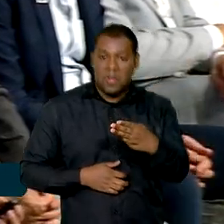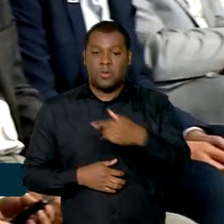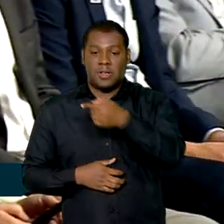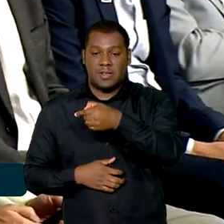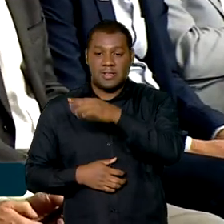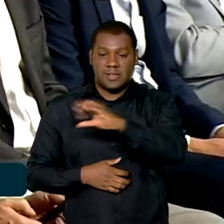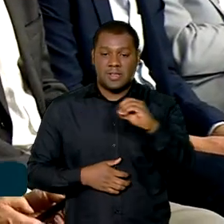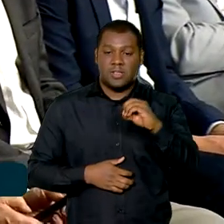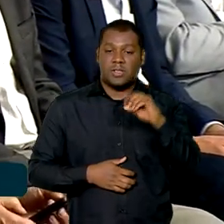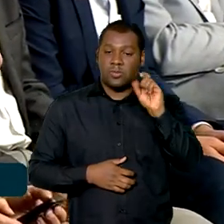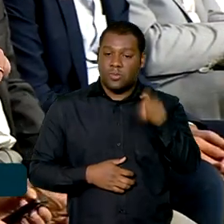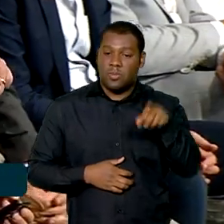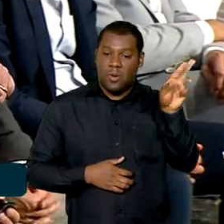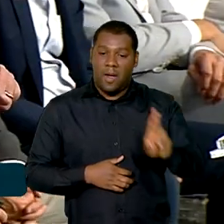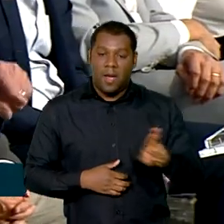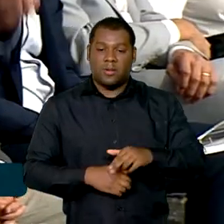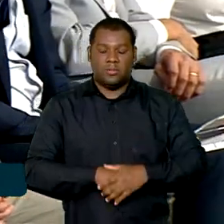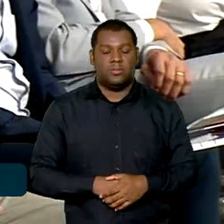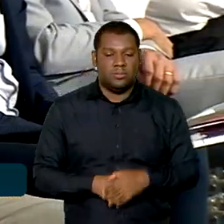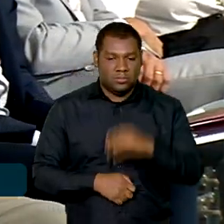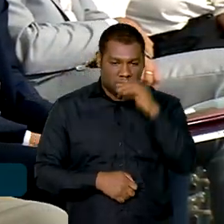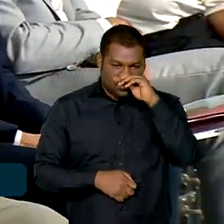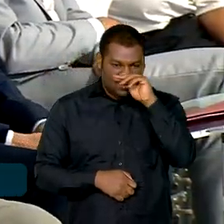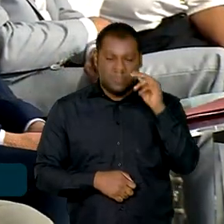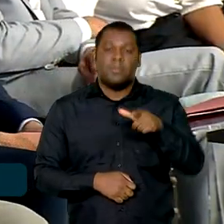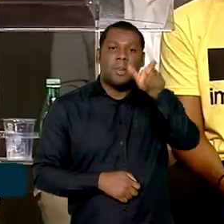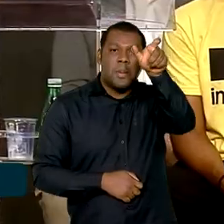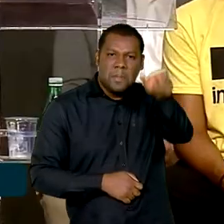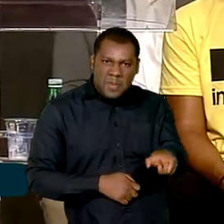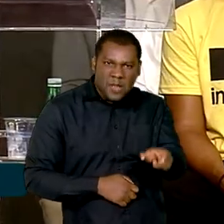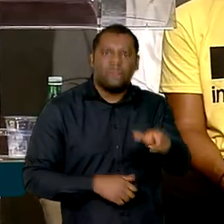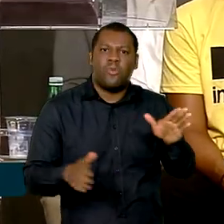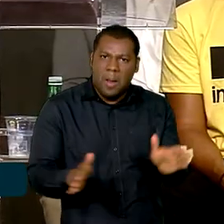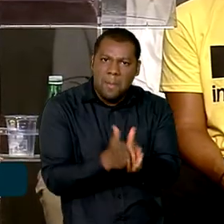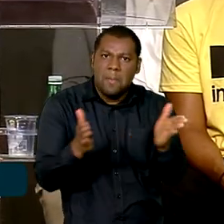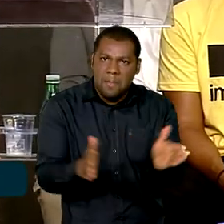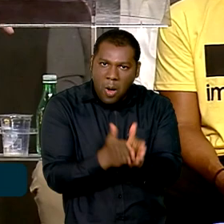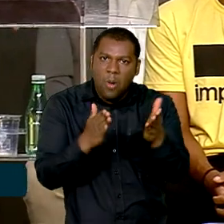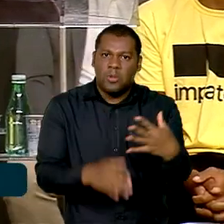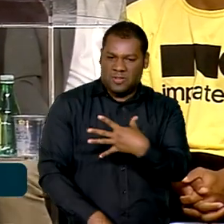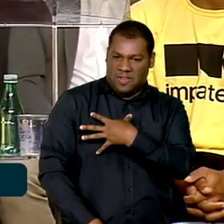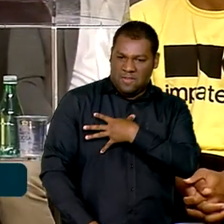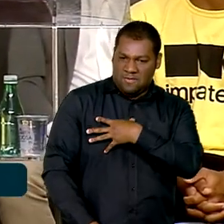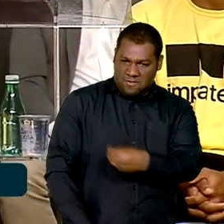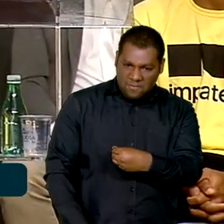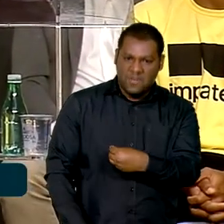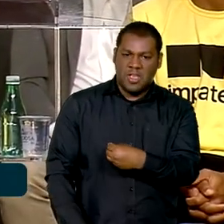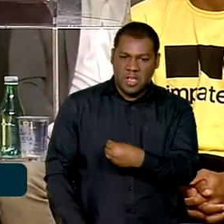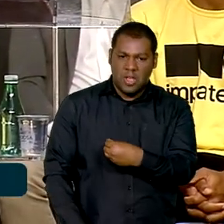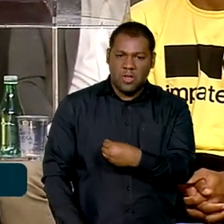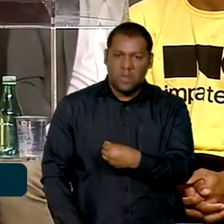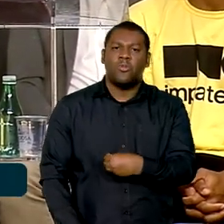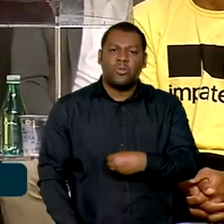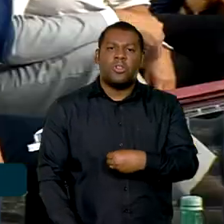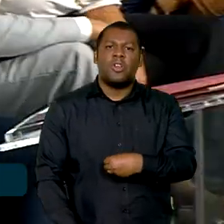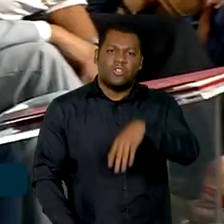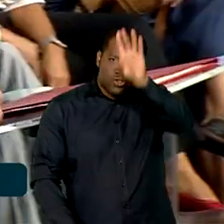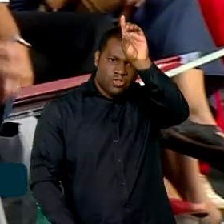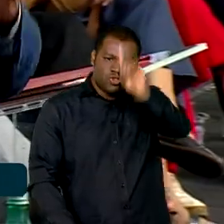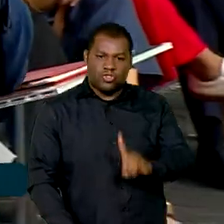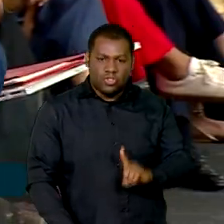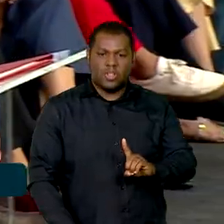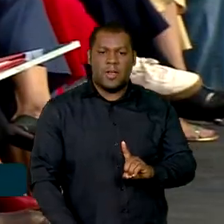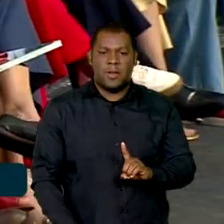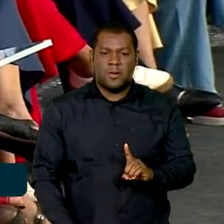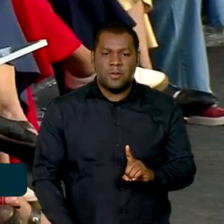R$ 18.700.000. Todo filho da pessoa mais humilde, da pessoa de classe média baixa, tem